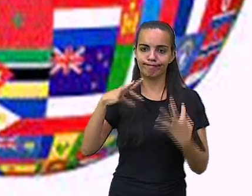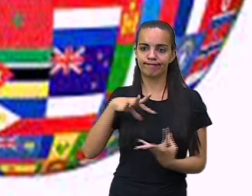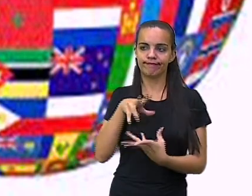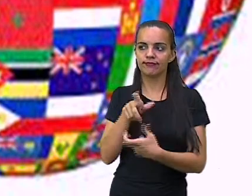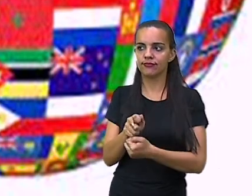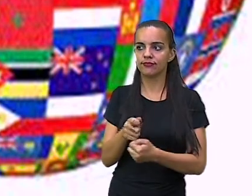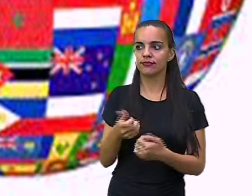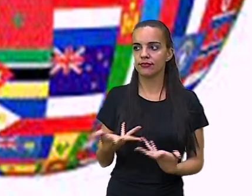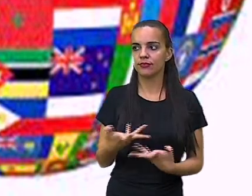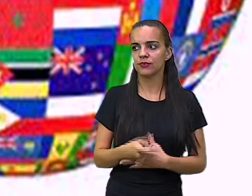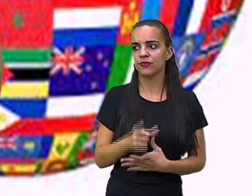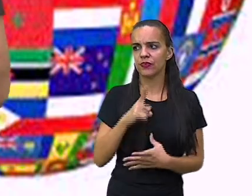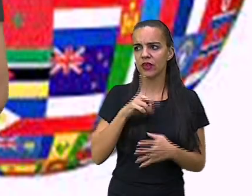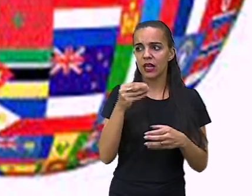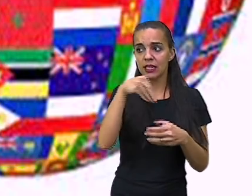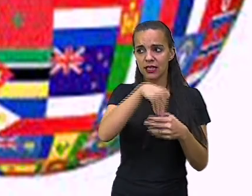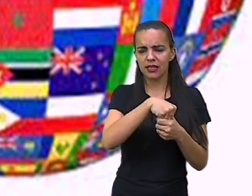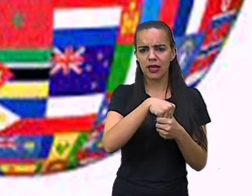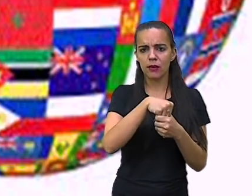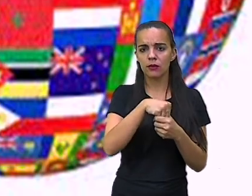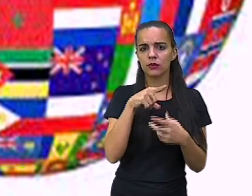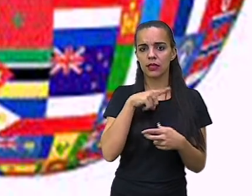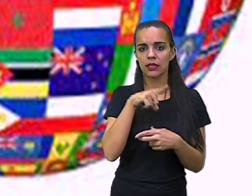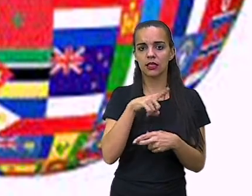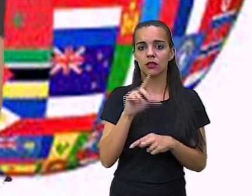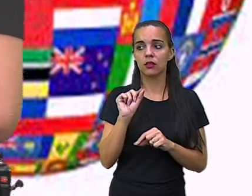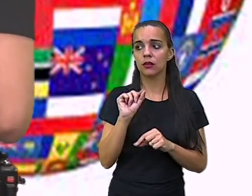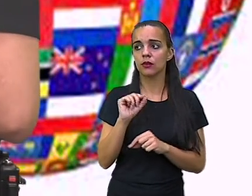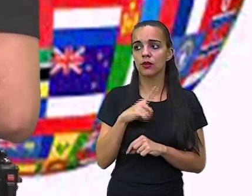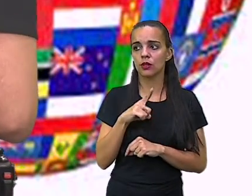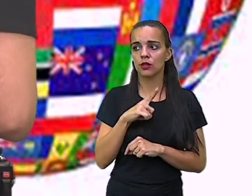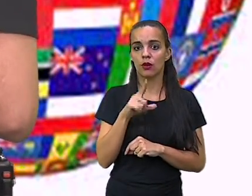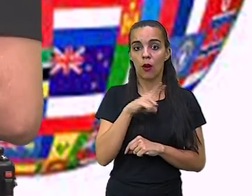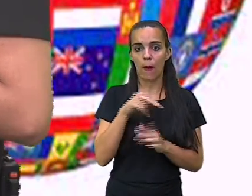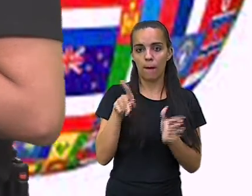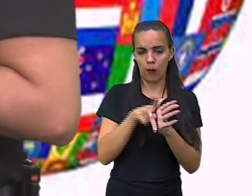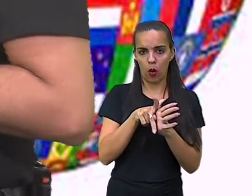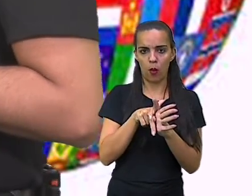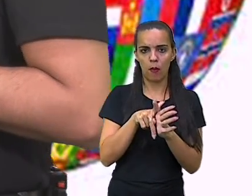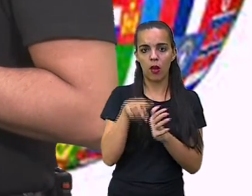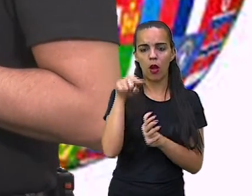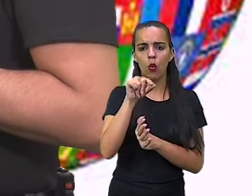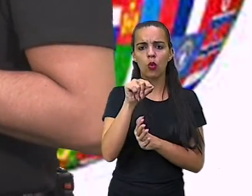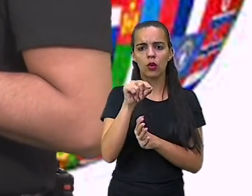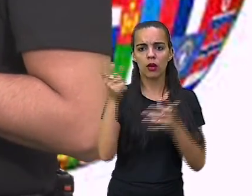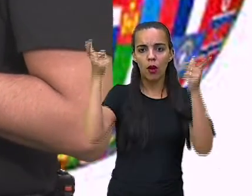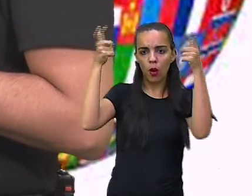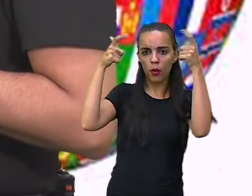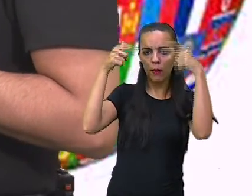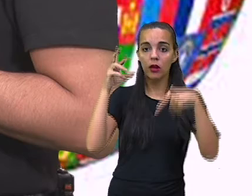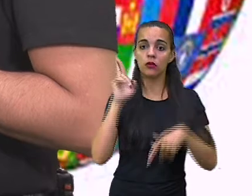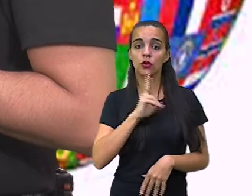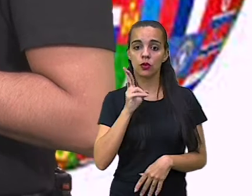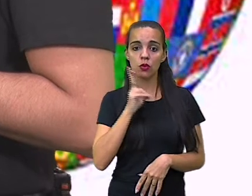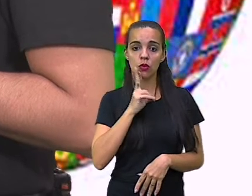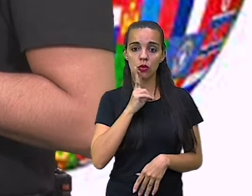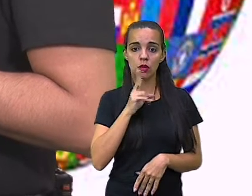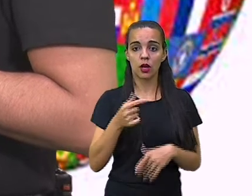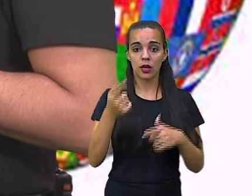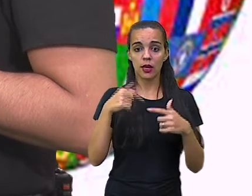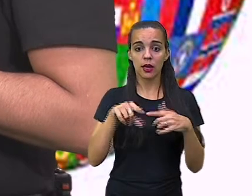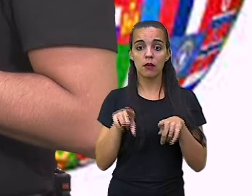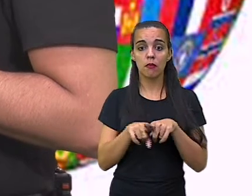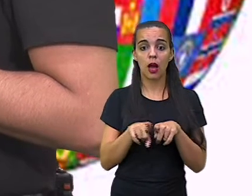nós temos, dentro deste fator, nós temos o Império Russo, o Império Otomano, que o